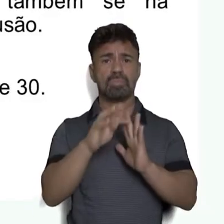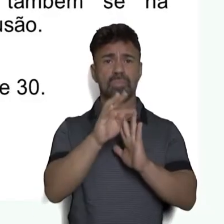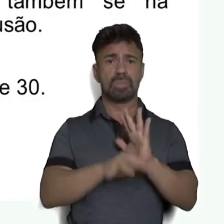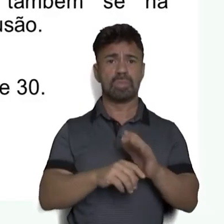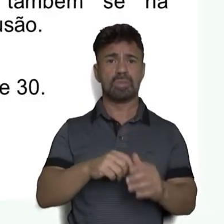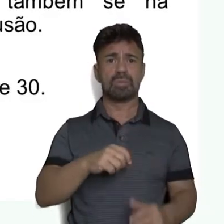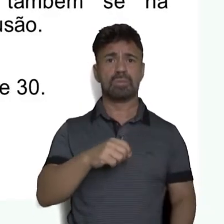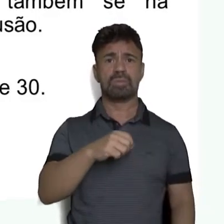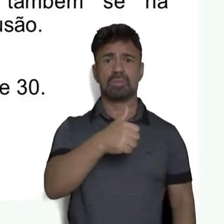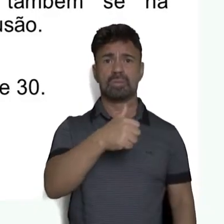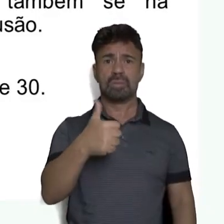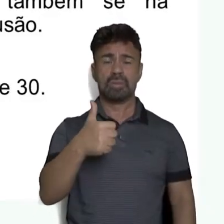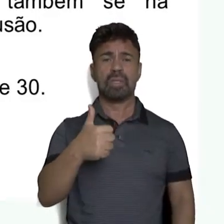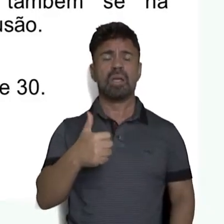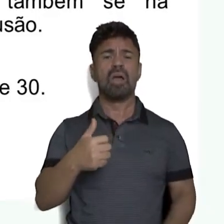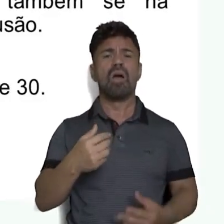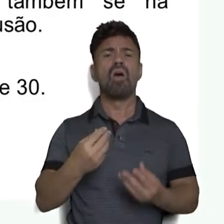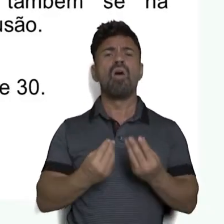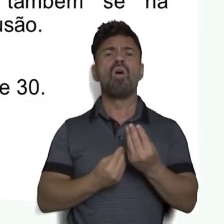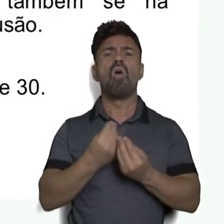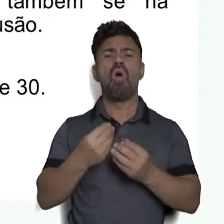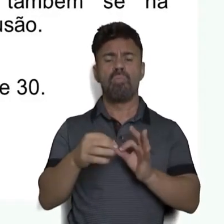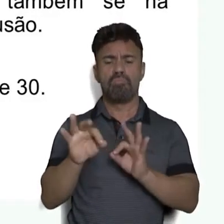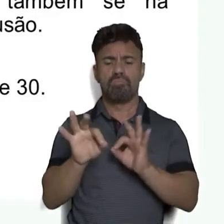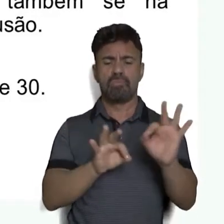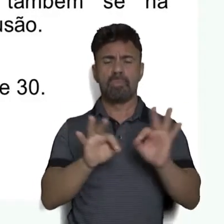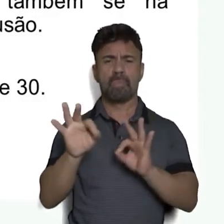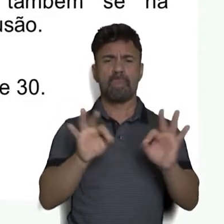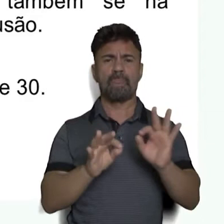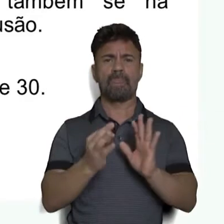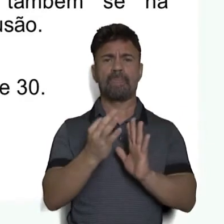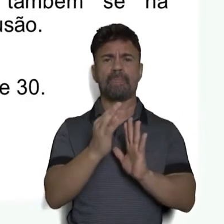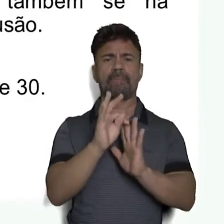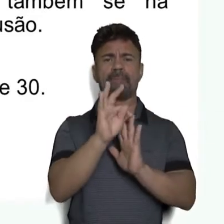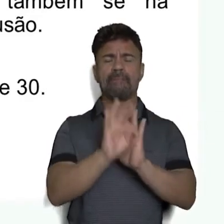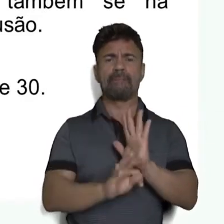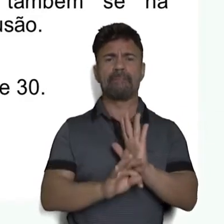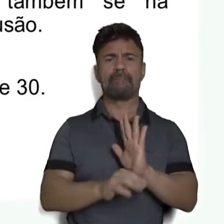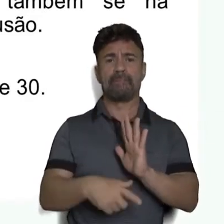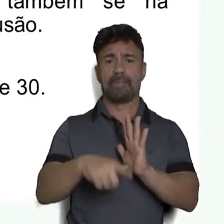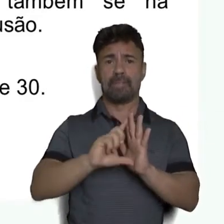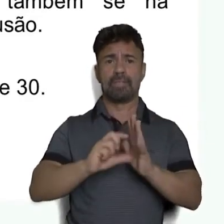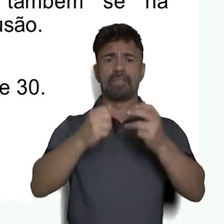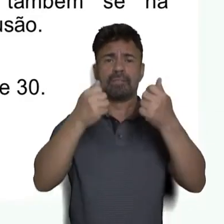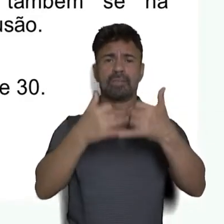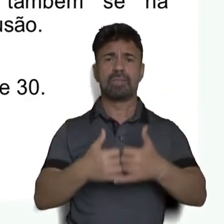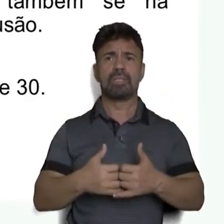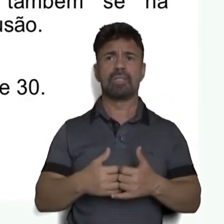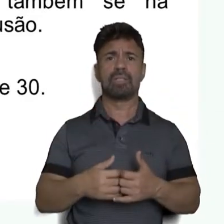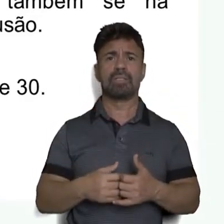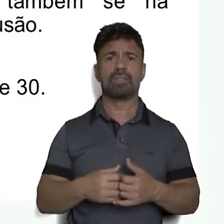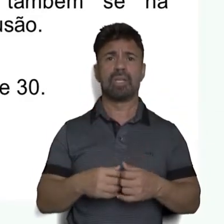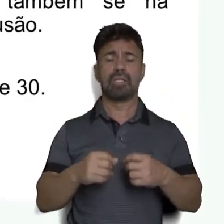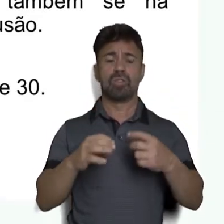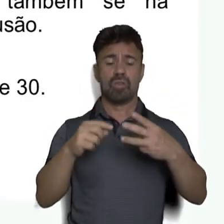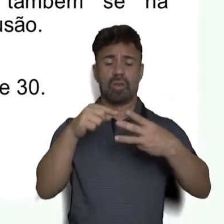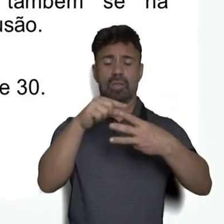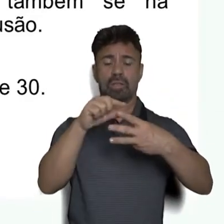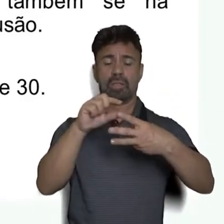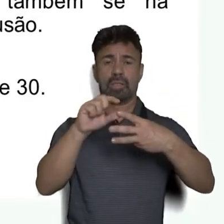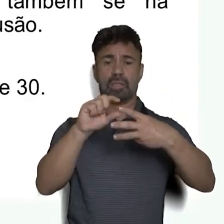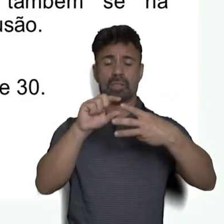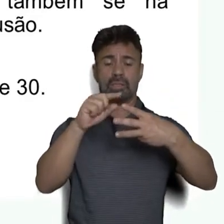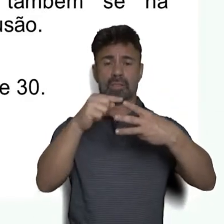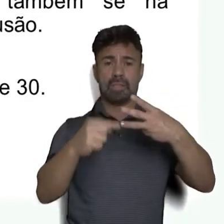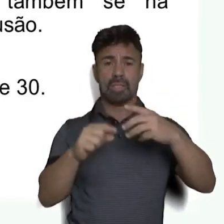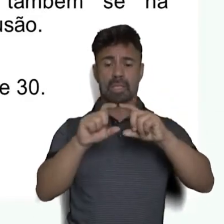11ª dica, estrutura. Como que é a estrutura desse texto? Como nós vimos anteriormente, não significa que são 3 parágrafos.